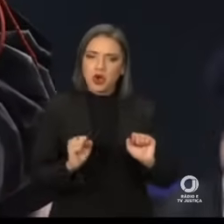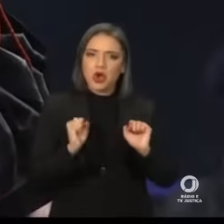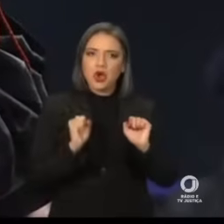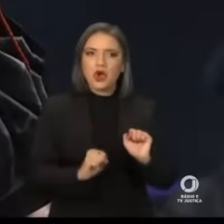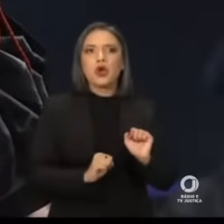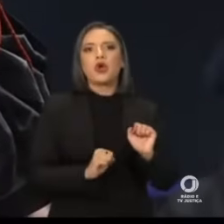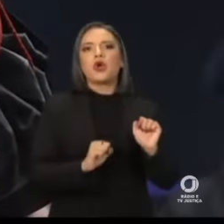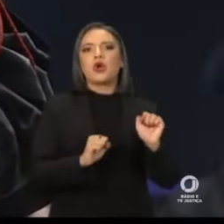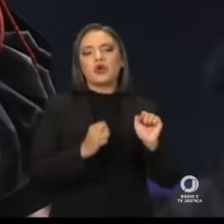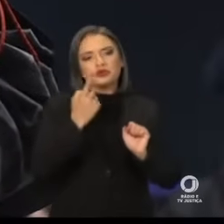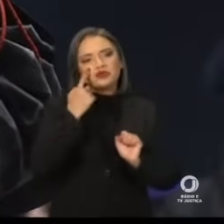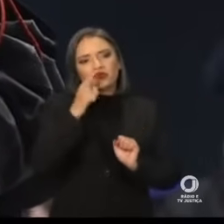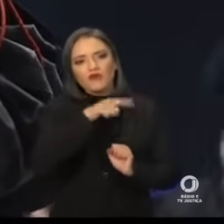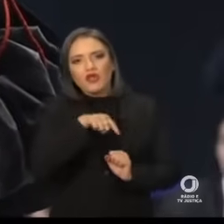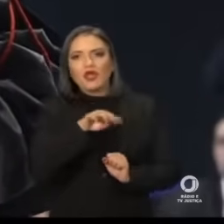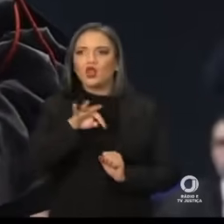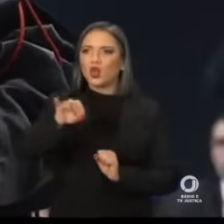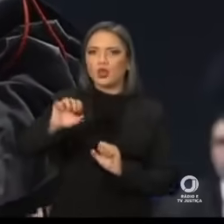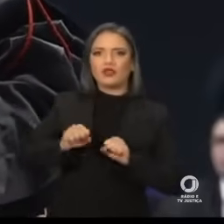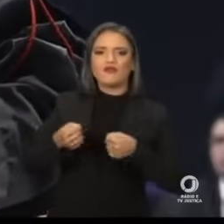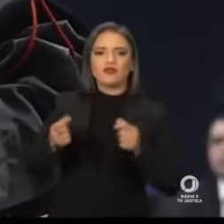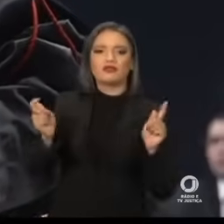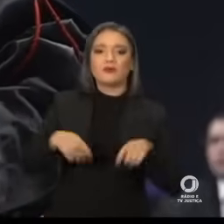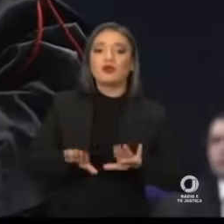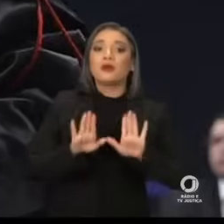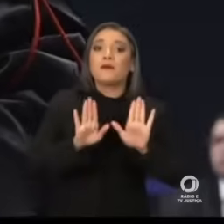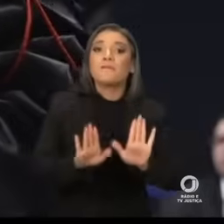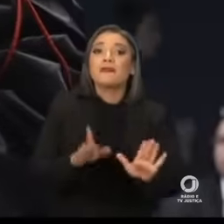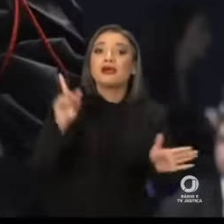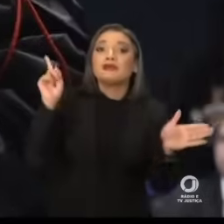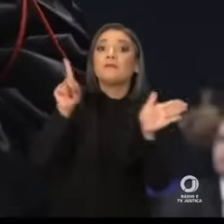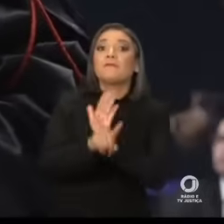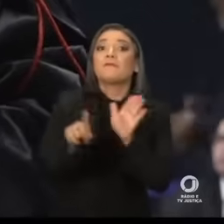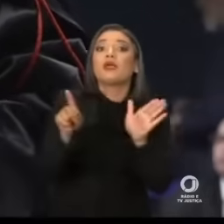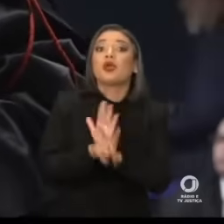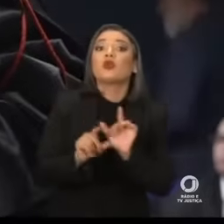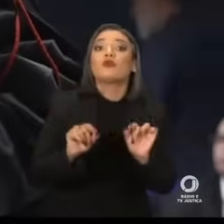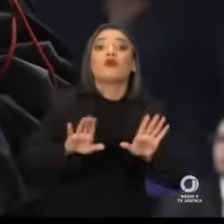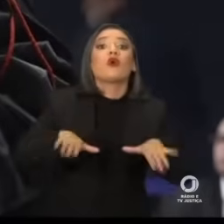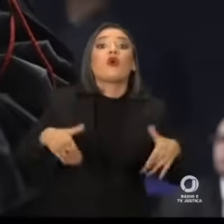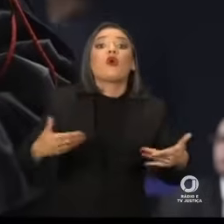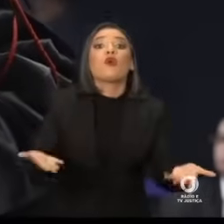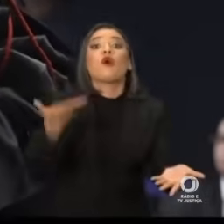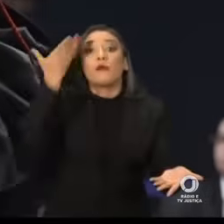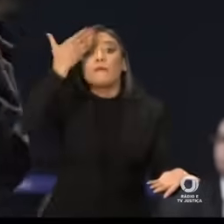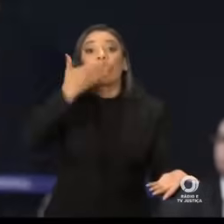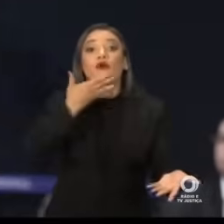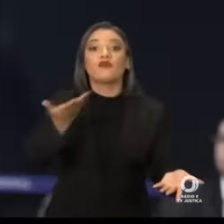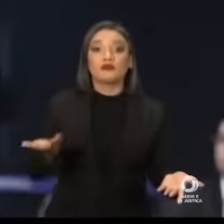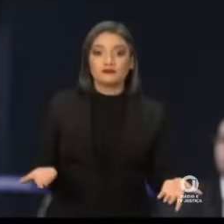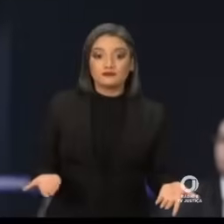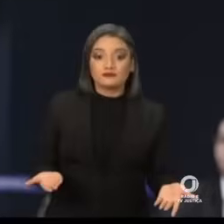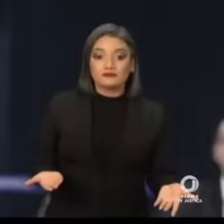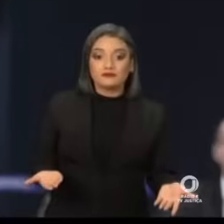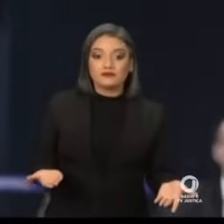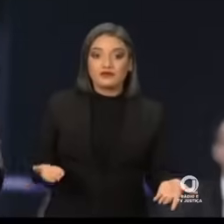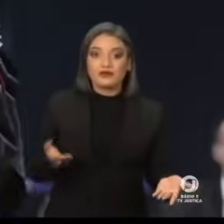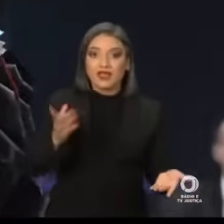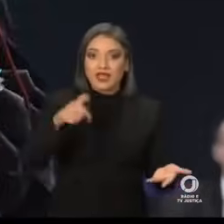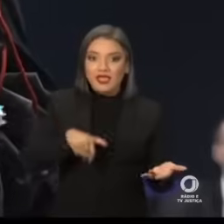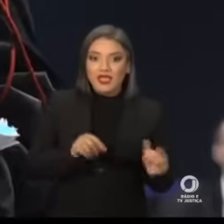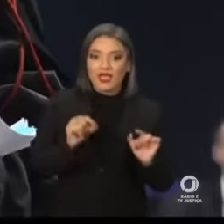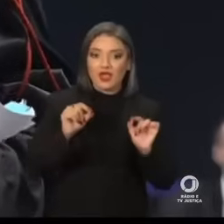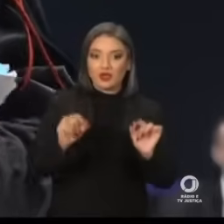defesas. Mas a pergunta que se faz é: que prova é essa? É o recorte